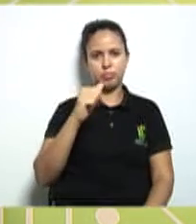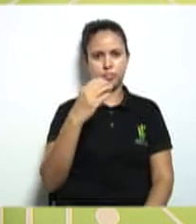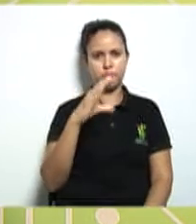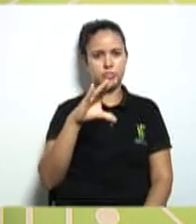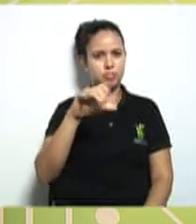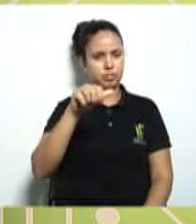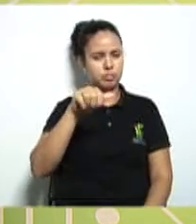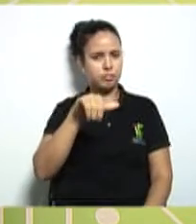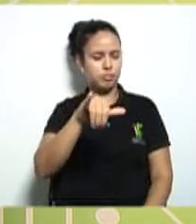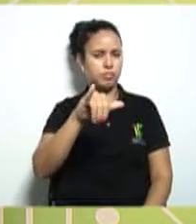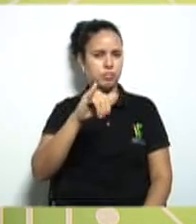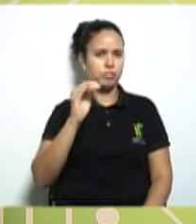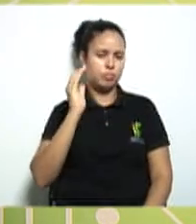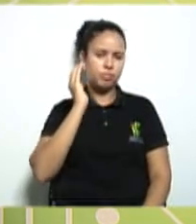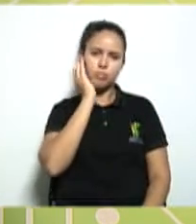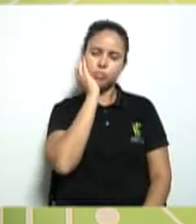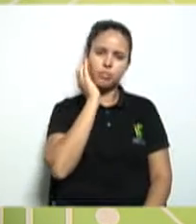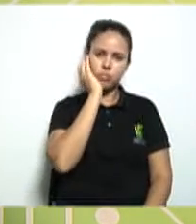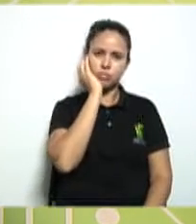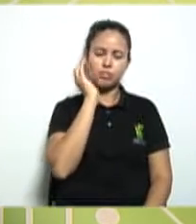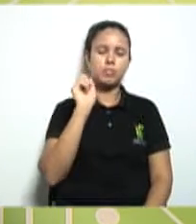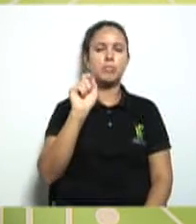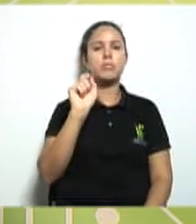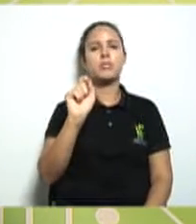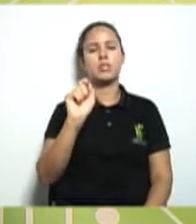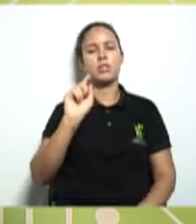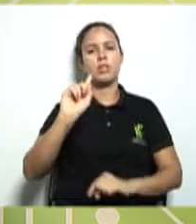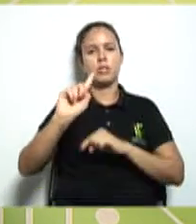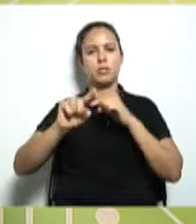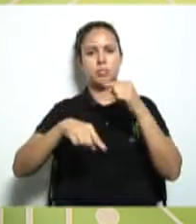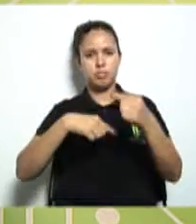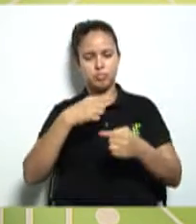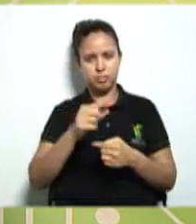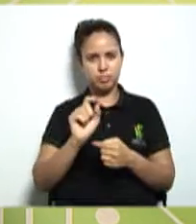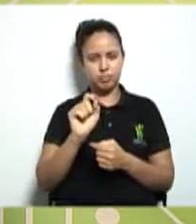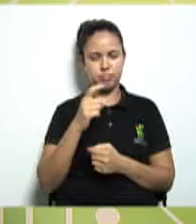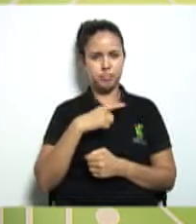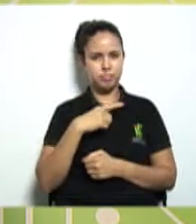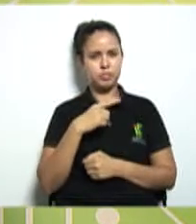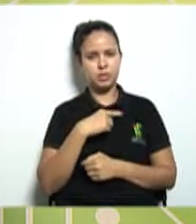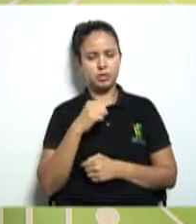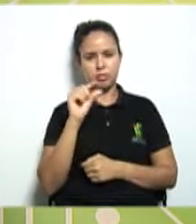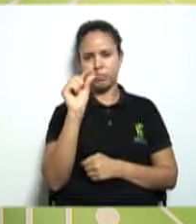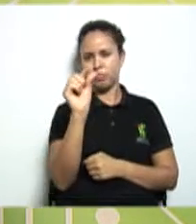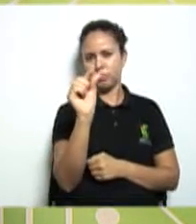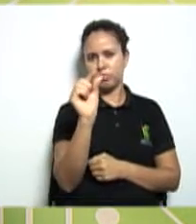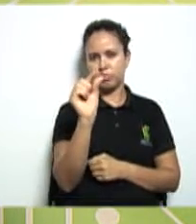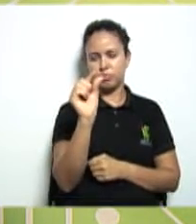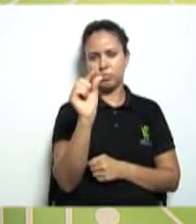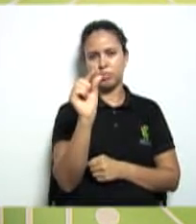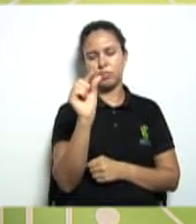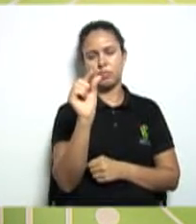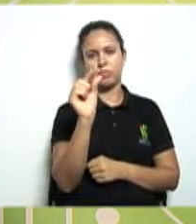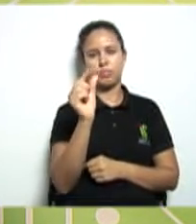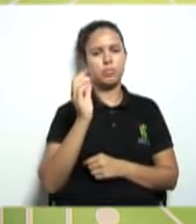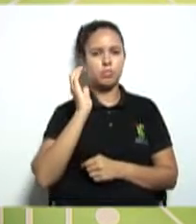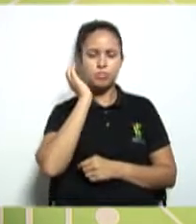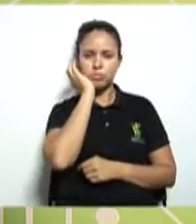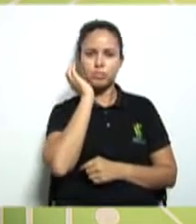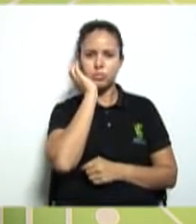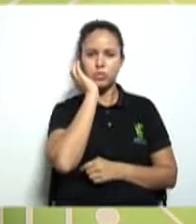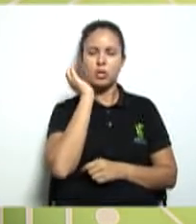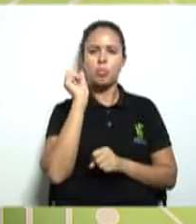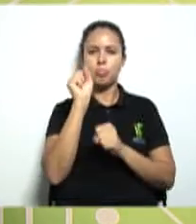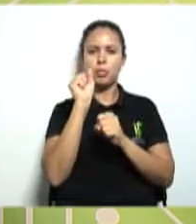Então, além desse processamento do açaí, o que gera depois? Não tem aqueles carocinhos do açaí? Né? O que você pode fazer? O que